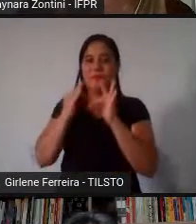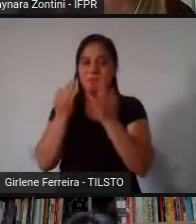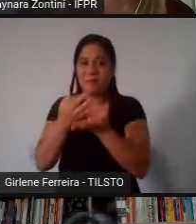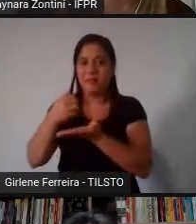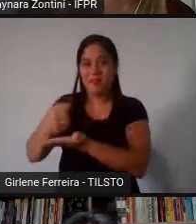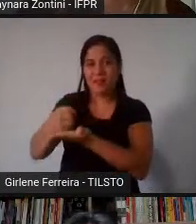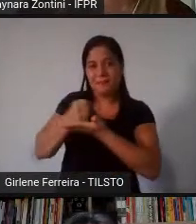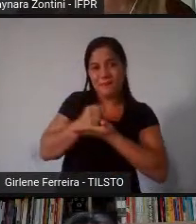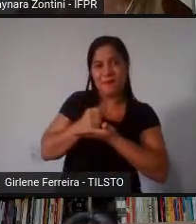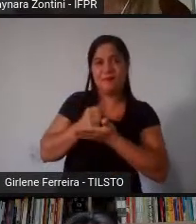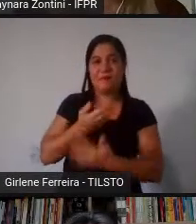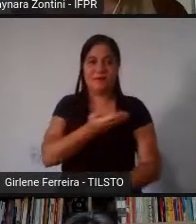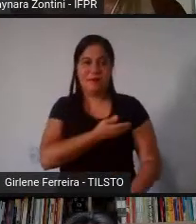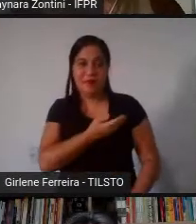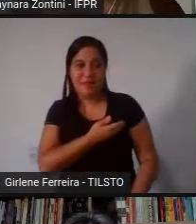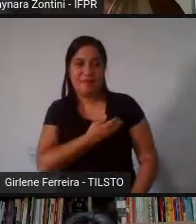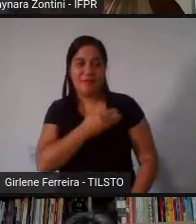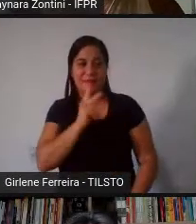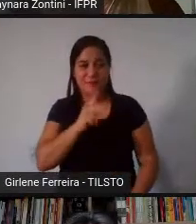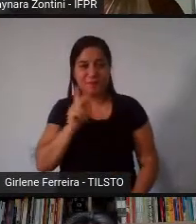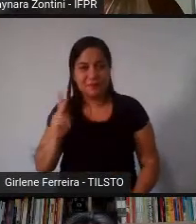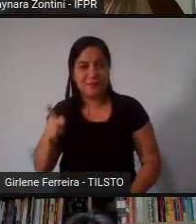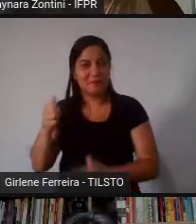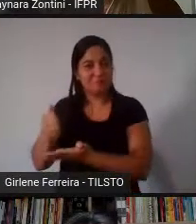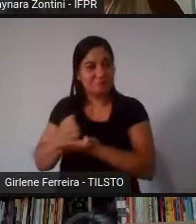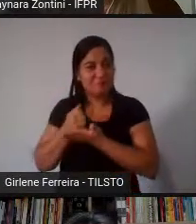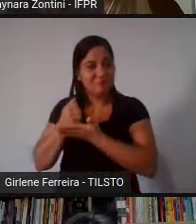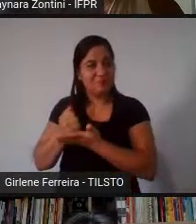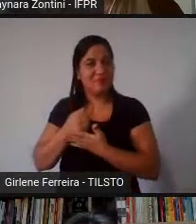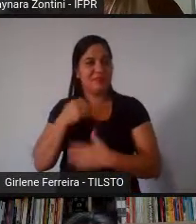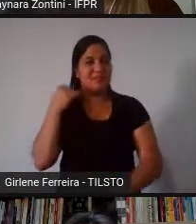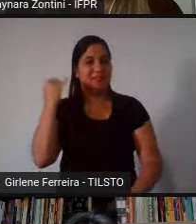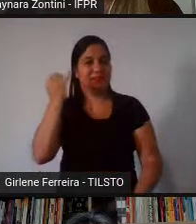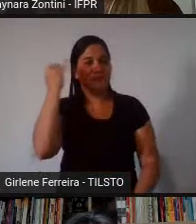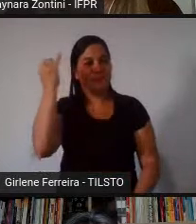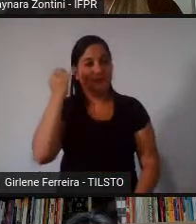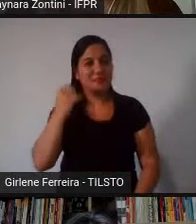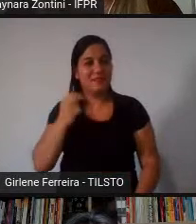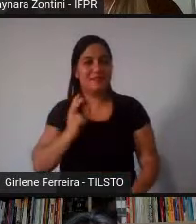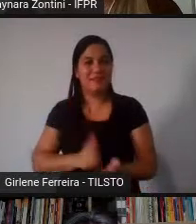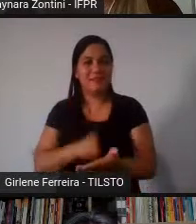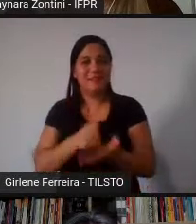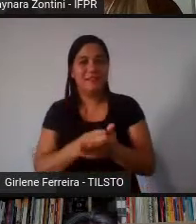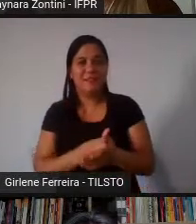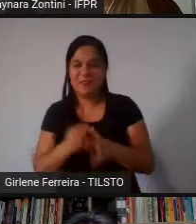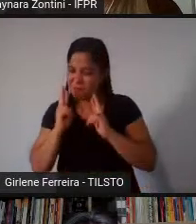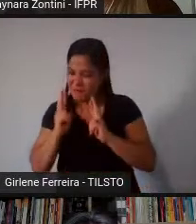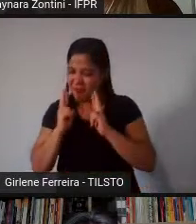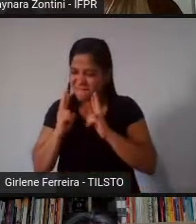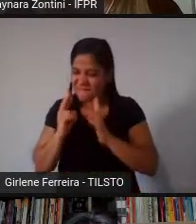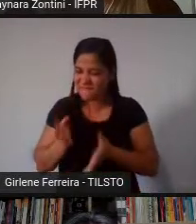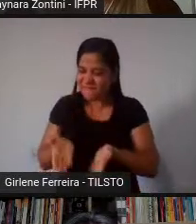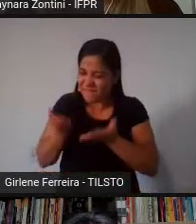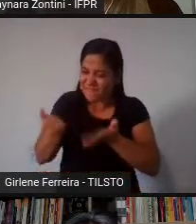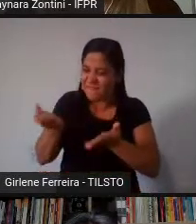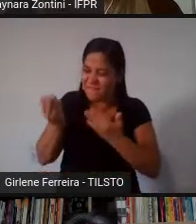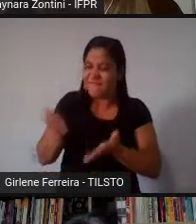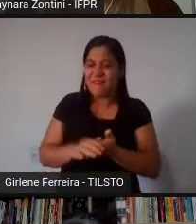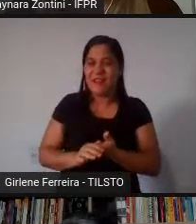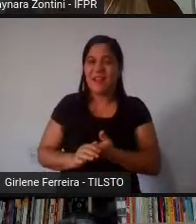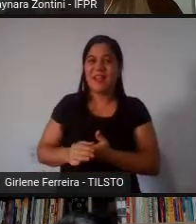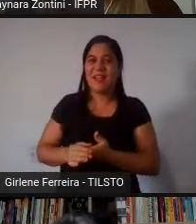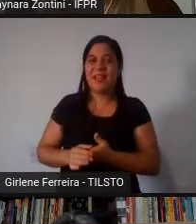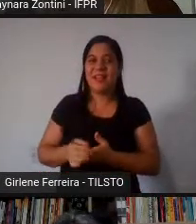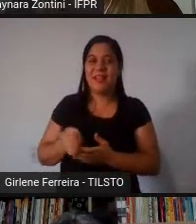e amigos, e professores... Eu acho que isso é muito importante, porque eles sempre estão lá, te motivam, não existe, vai conseguir. E esse apoio,